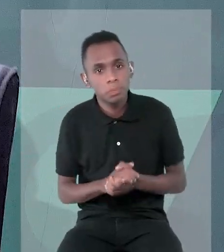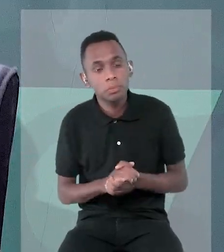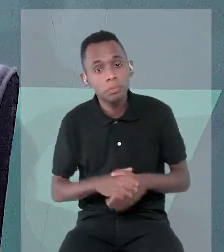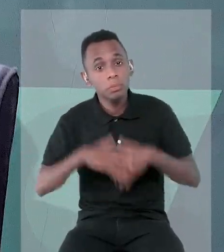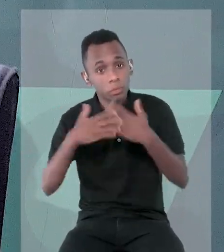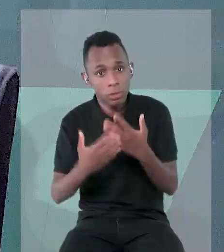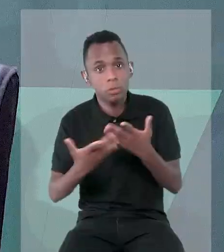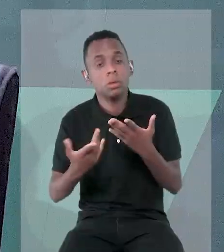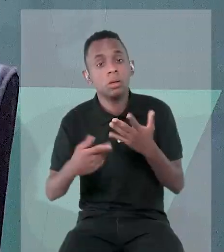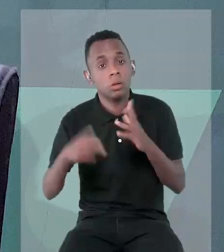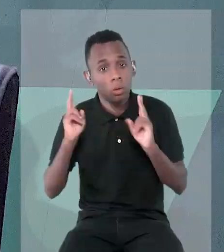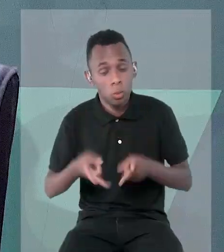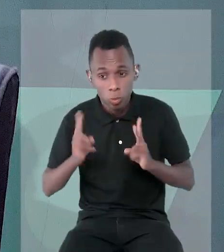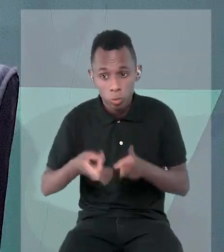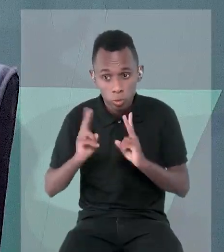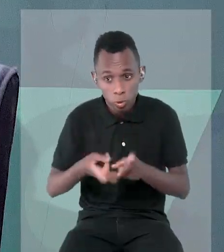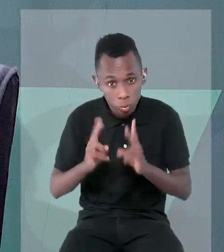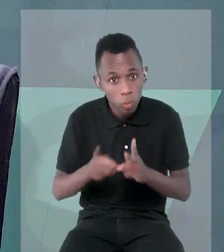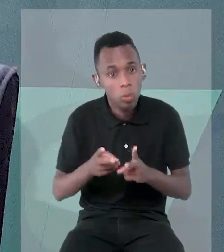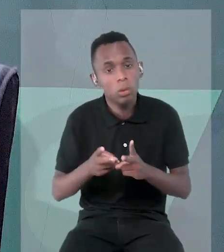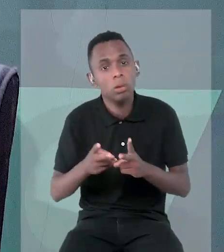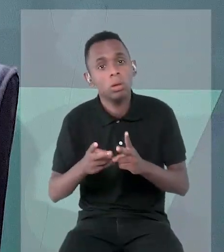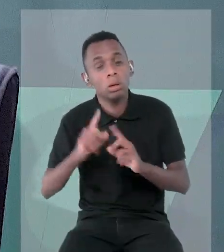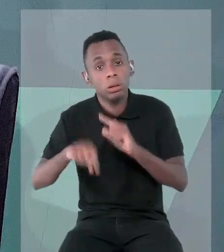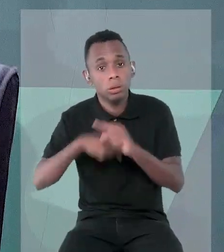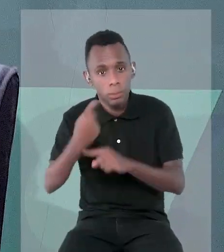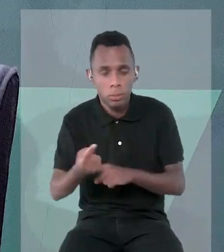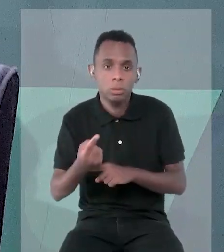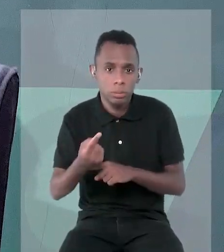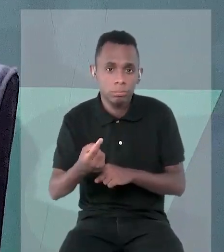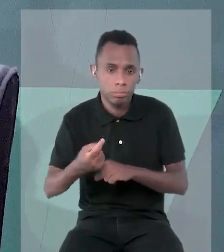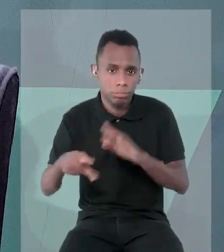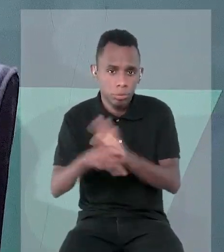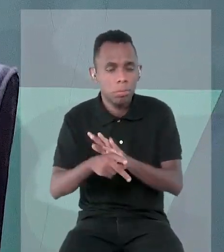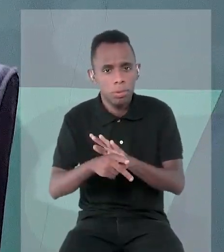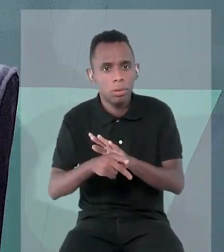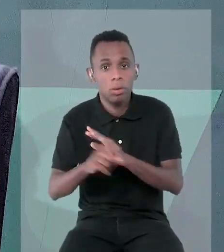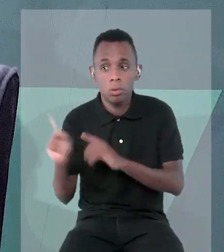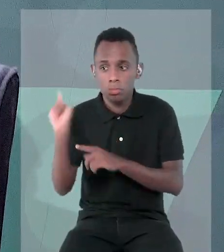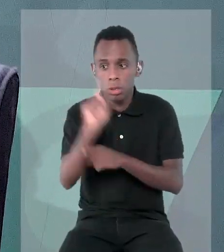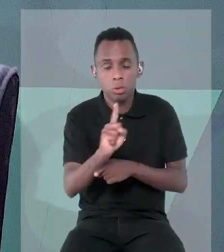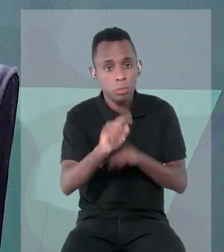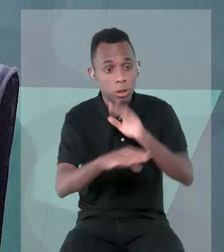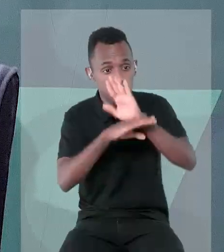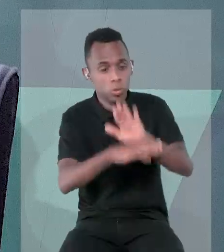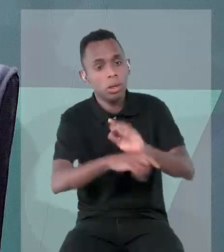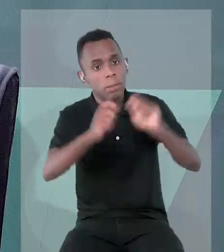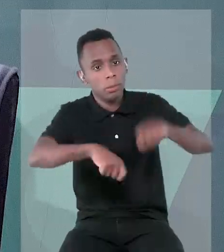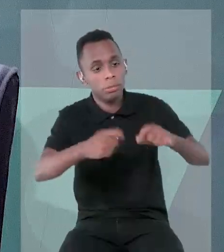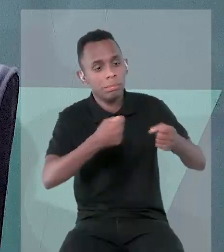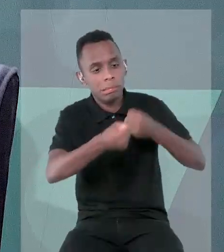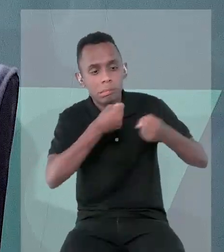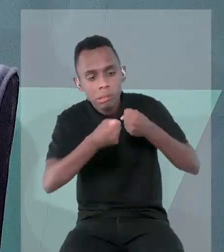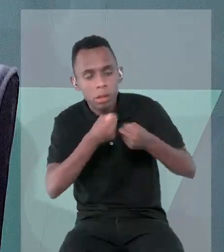e esse diálogo continuou quando entrou em cena o Wim Wenders, que vinha para ajudar a poder entrevistar o Sebastião. Eu não ia